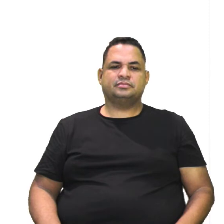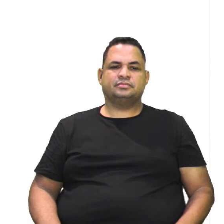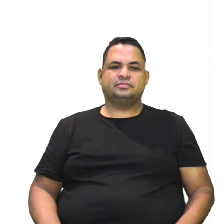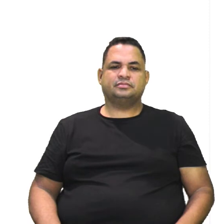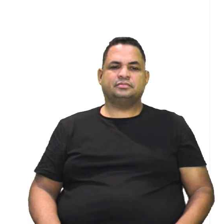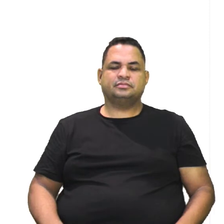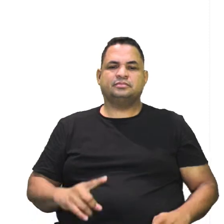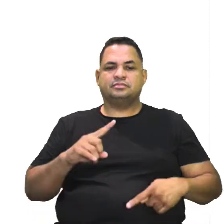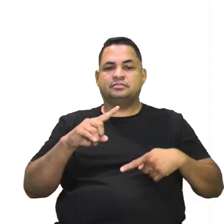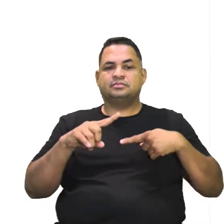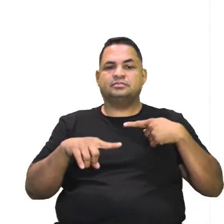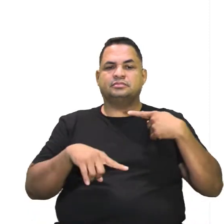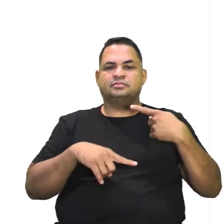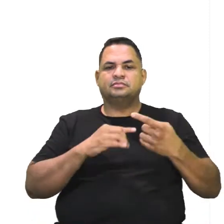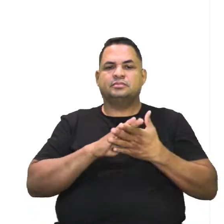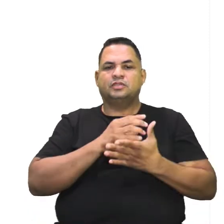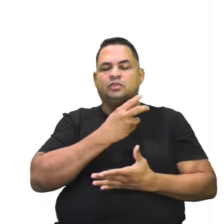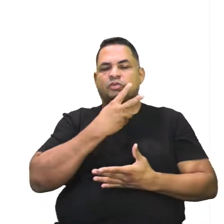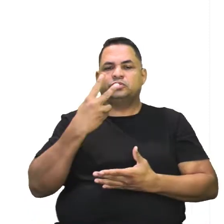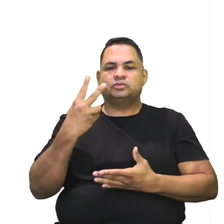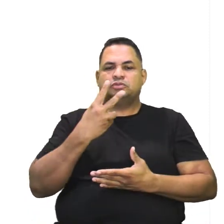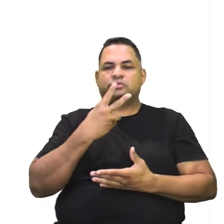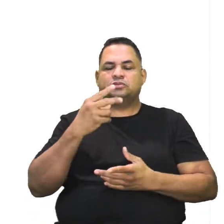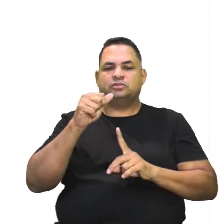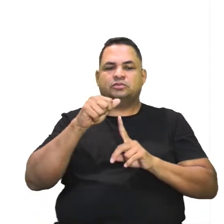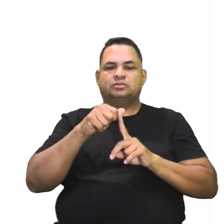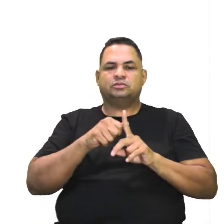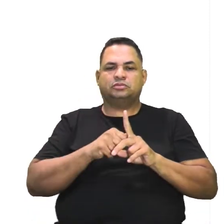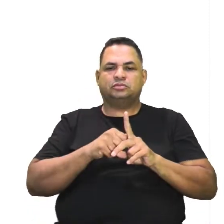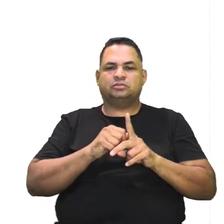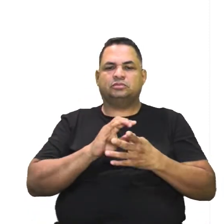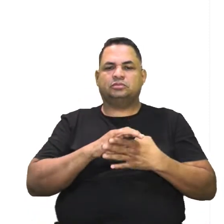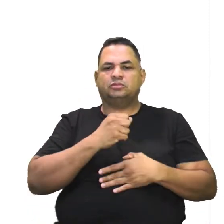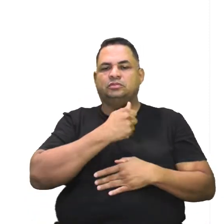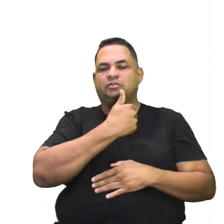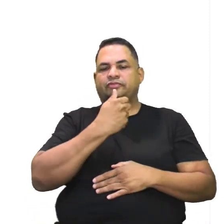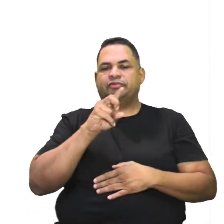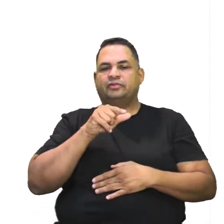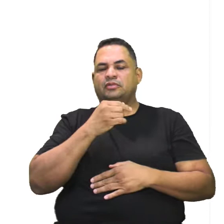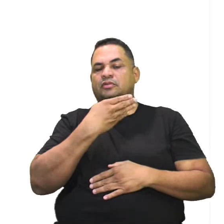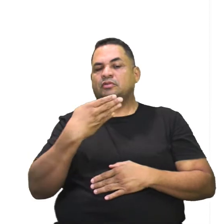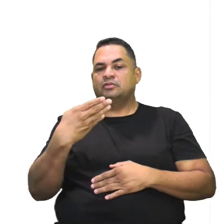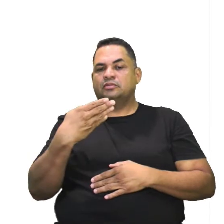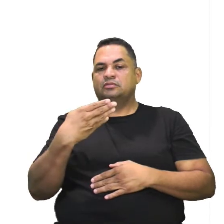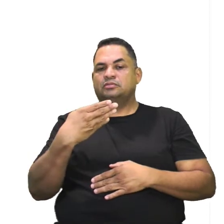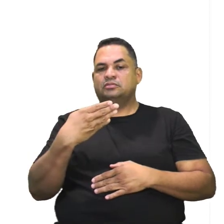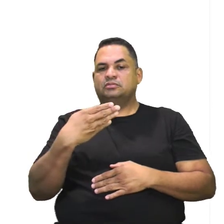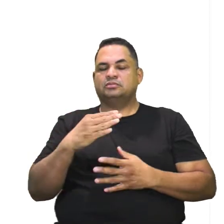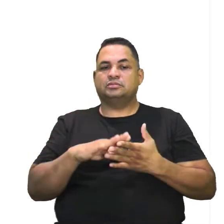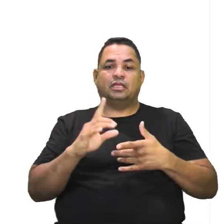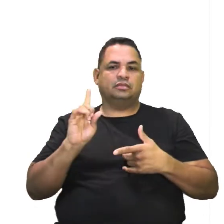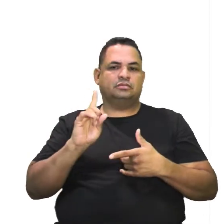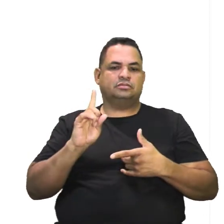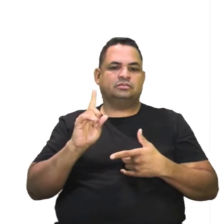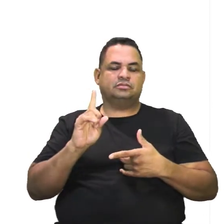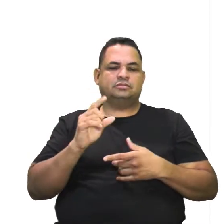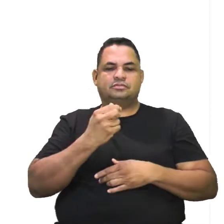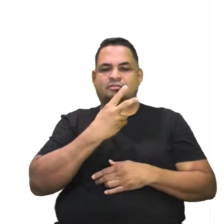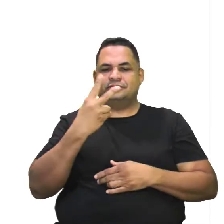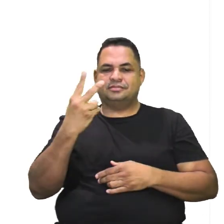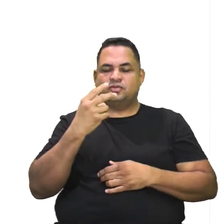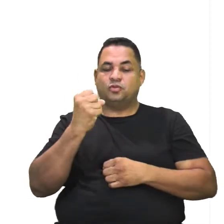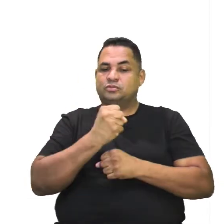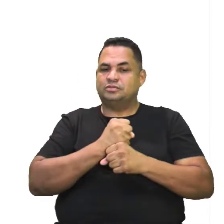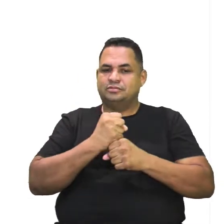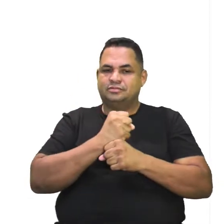Né? E aí, agora no segundo mês? 1,4 elevado a 2 é 1,96. Segundo ano, né? Segundo ano, é por